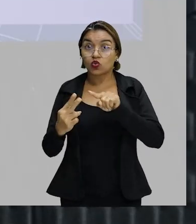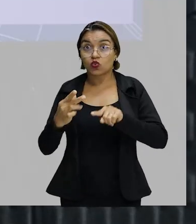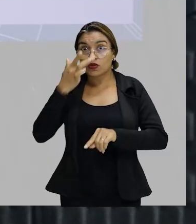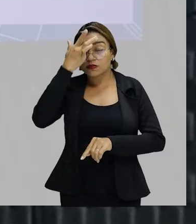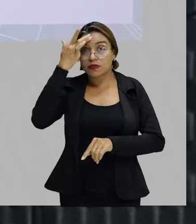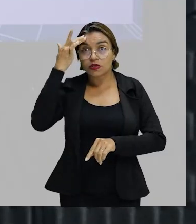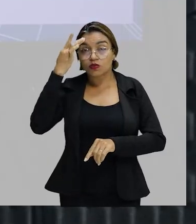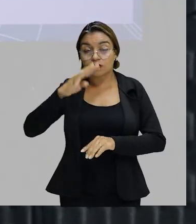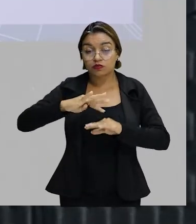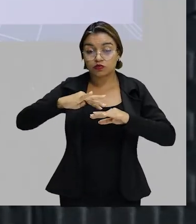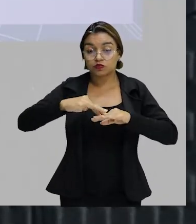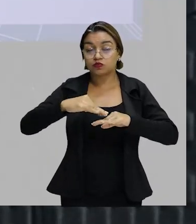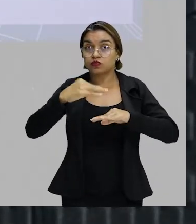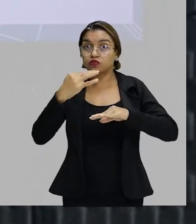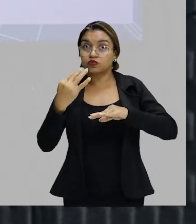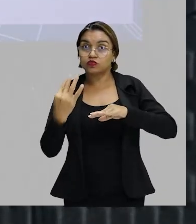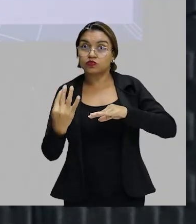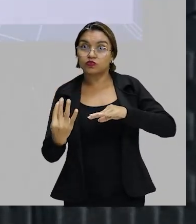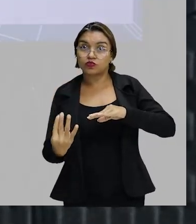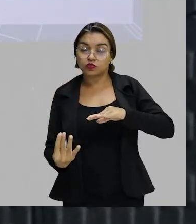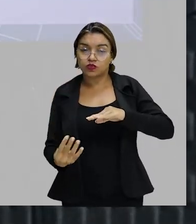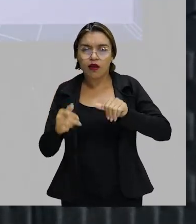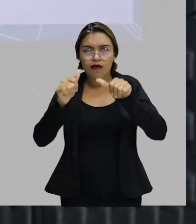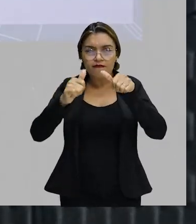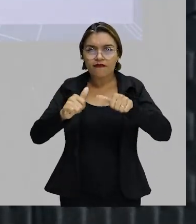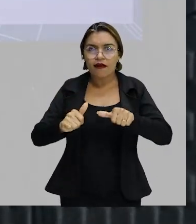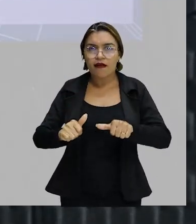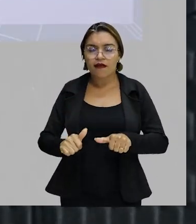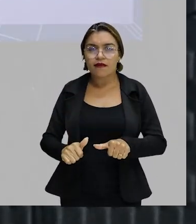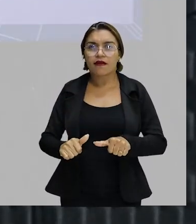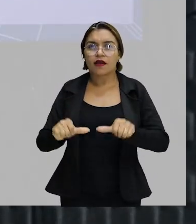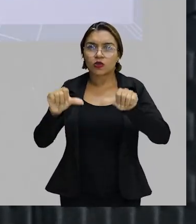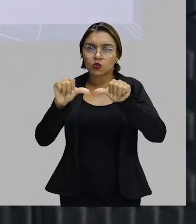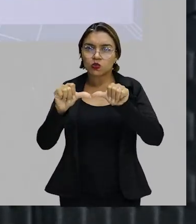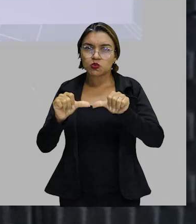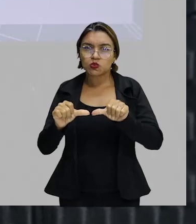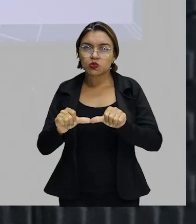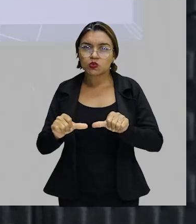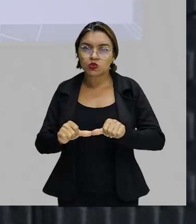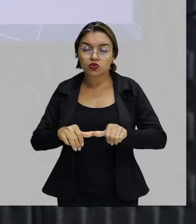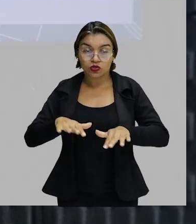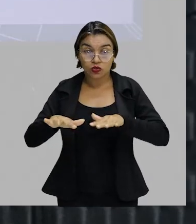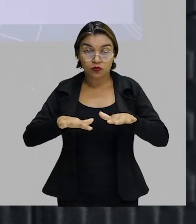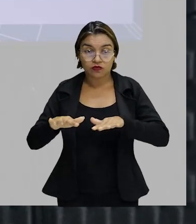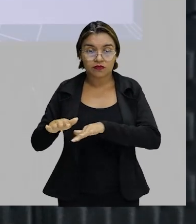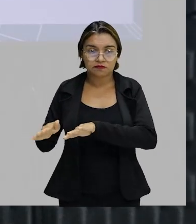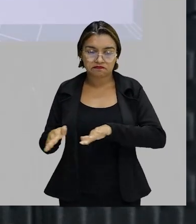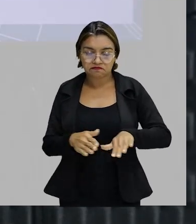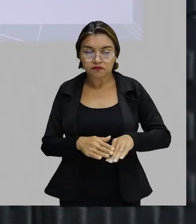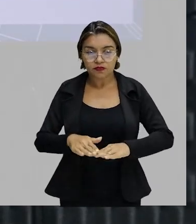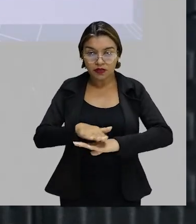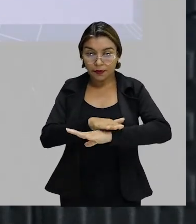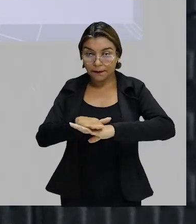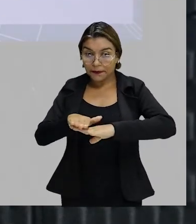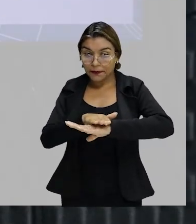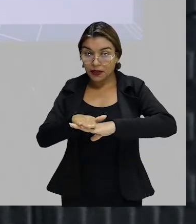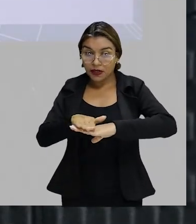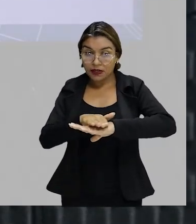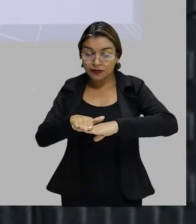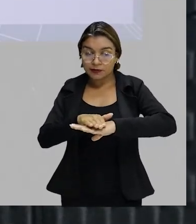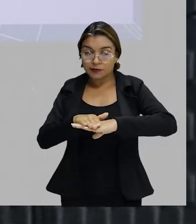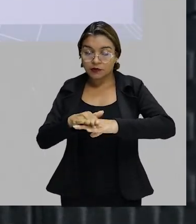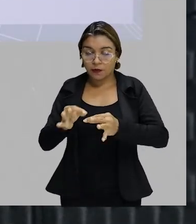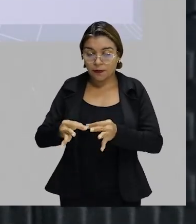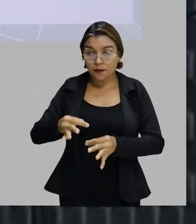avaliada é avaliada ali a sincronia dos movimentos desses atletas e a plataforma que é que fica na